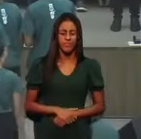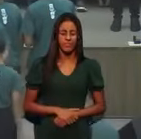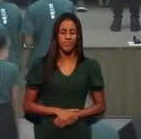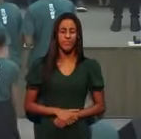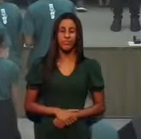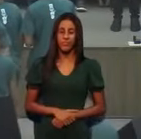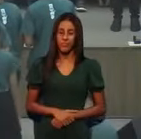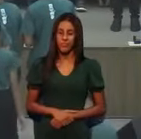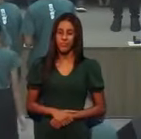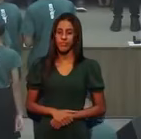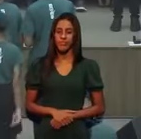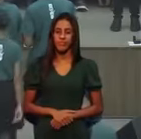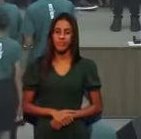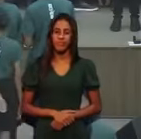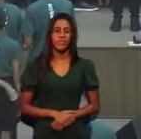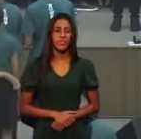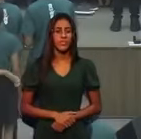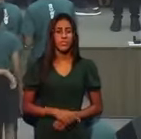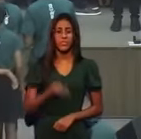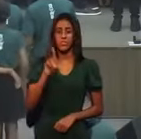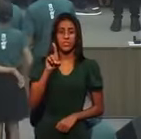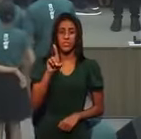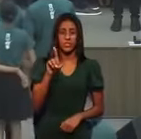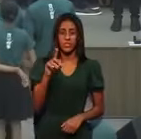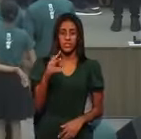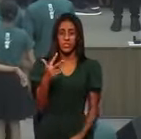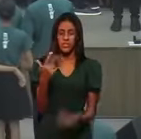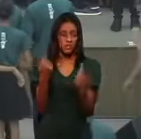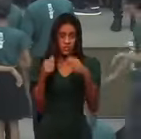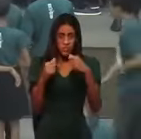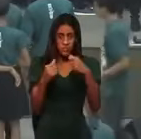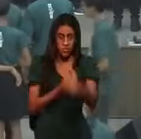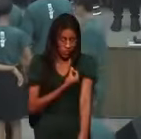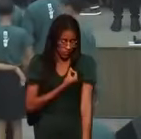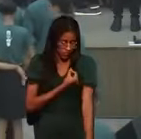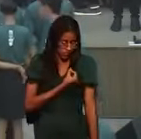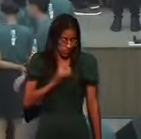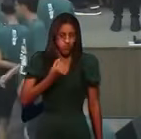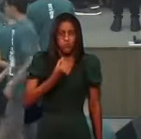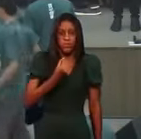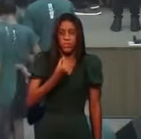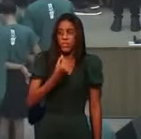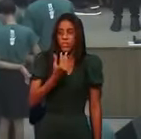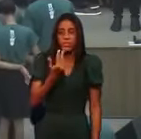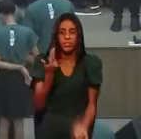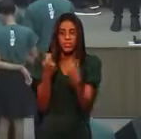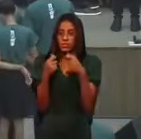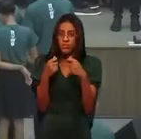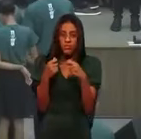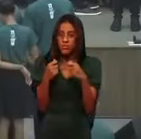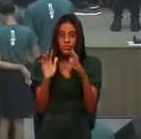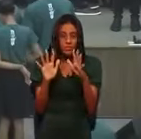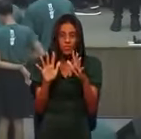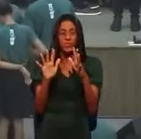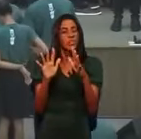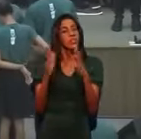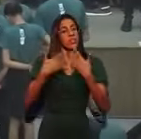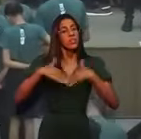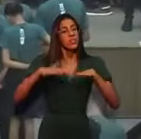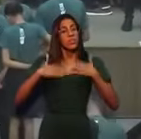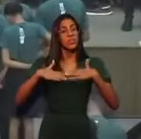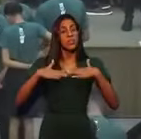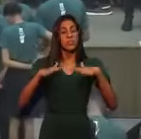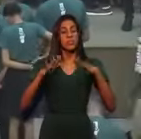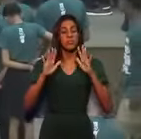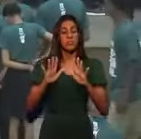Você não vai pegar faca para se matar. Você não vai pegar gilete para se cortar. Você não vai pegar veneno para